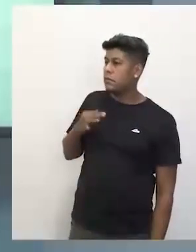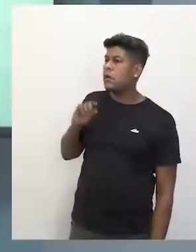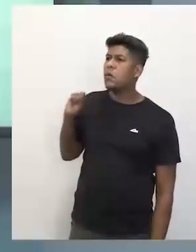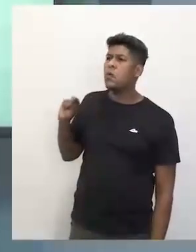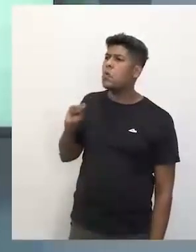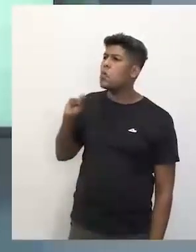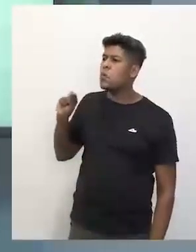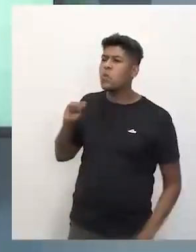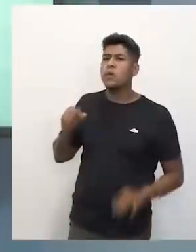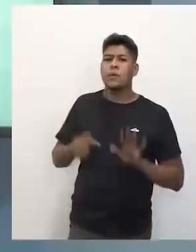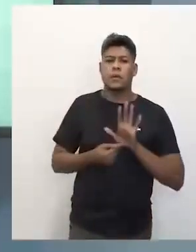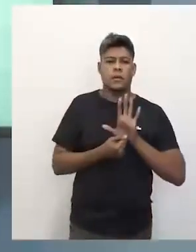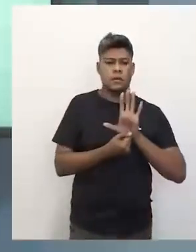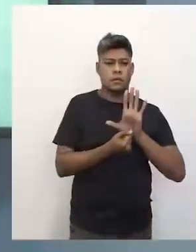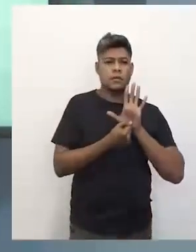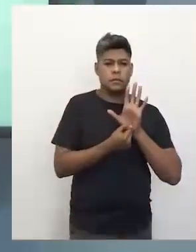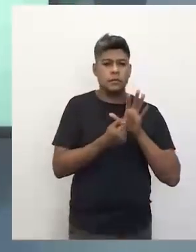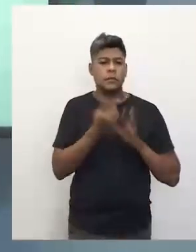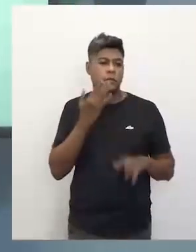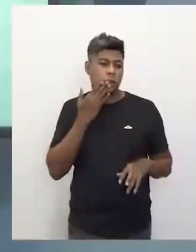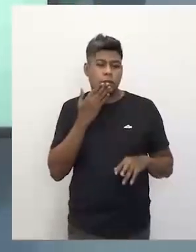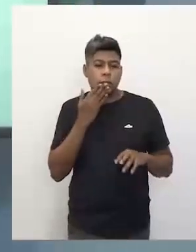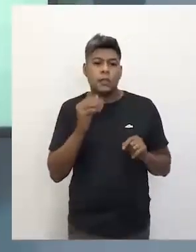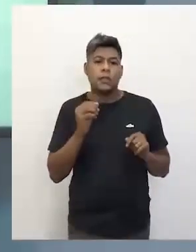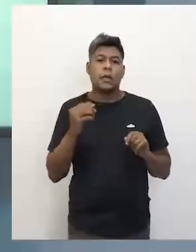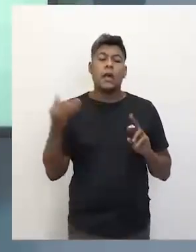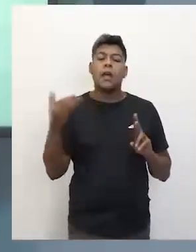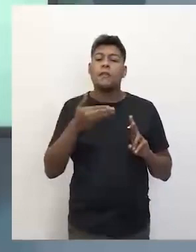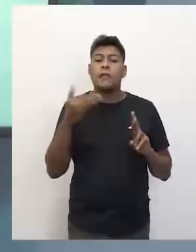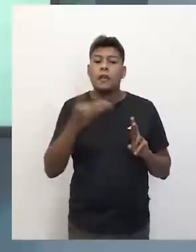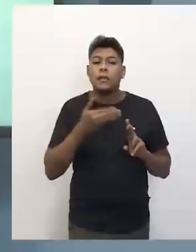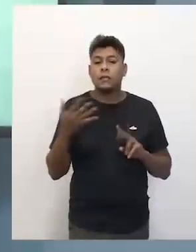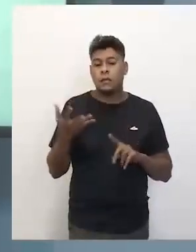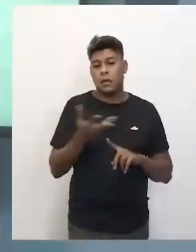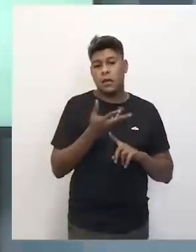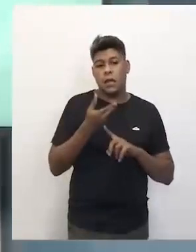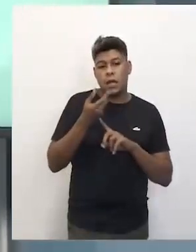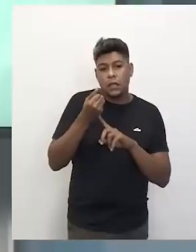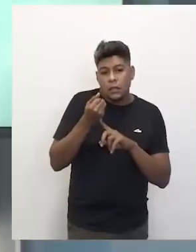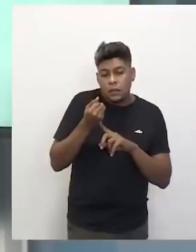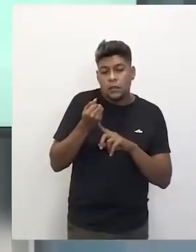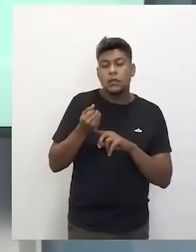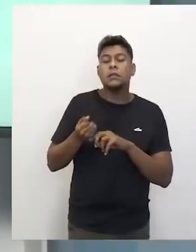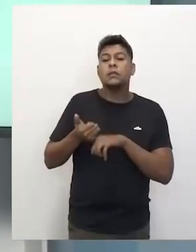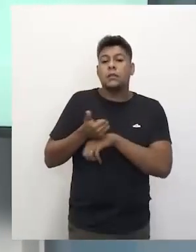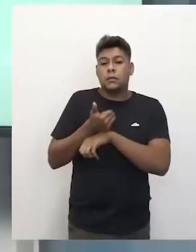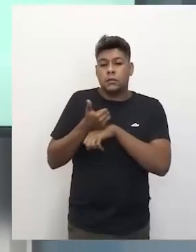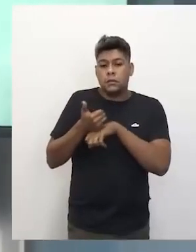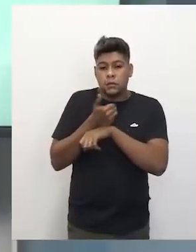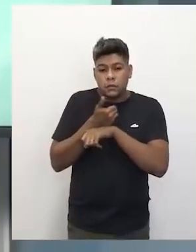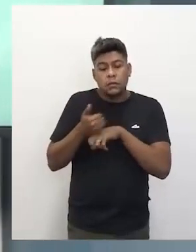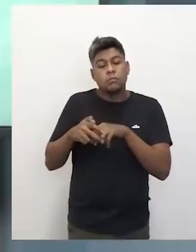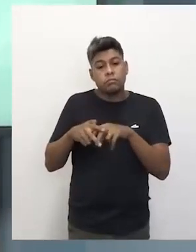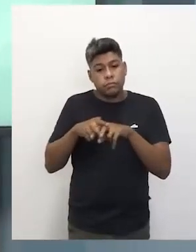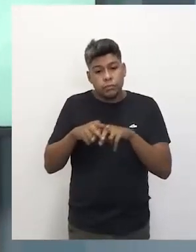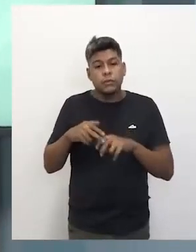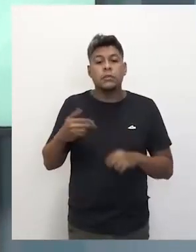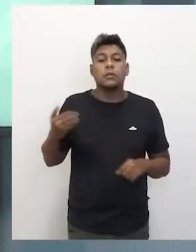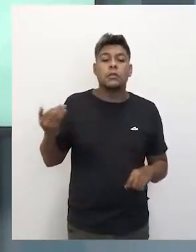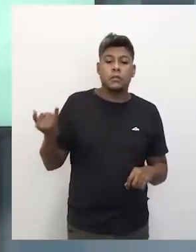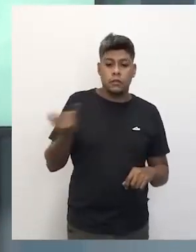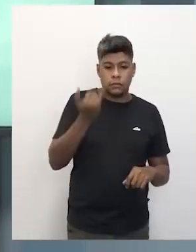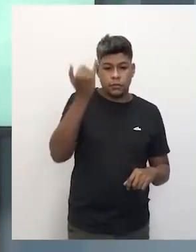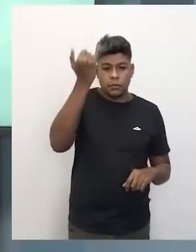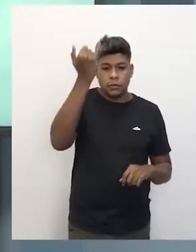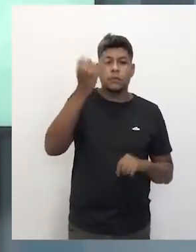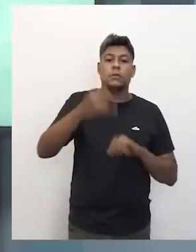que é aquela exposição, vai fazer referência a uma outra obra que está ali, a um outro artista. Então, por isso que é muito importante